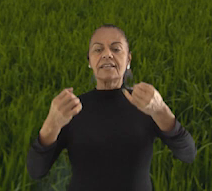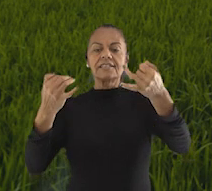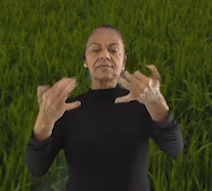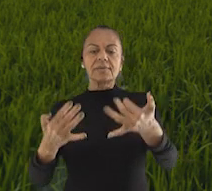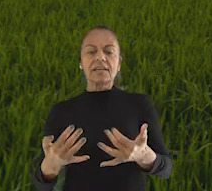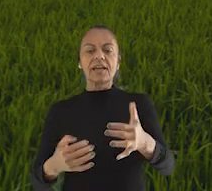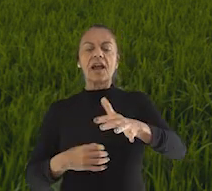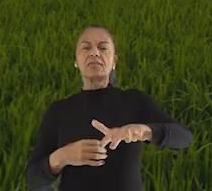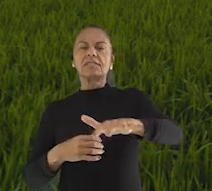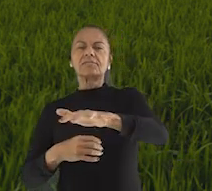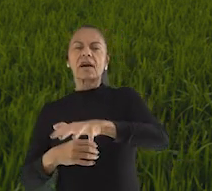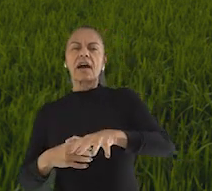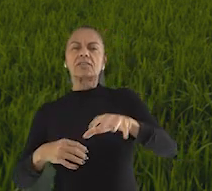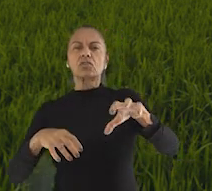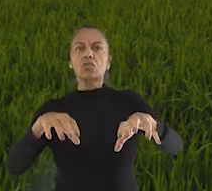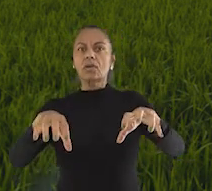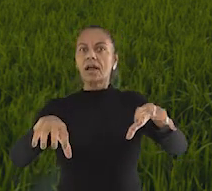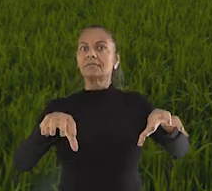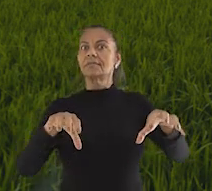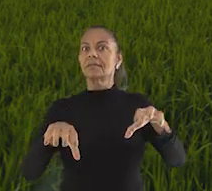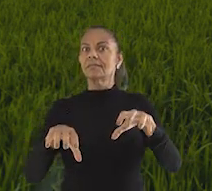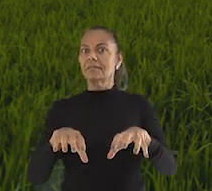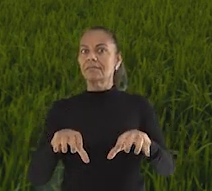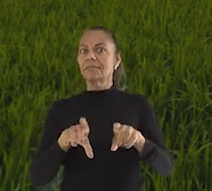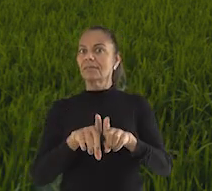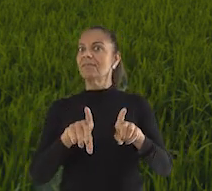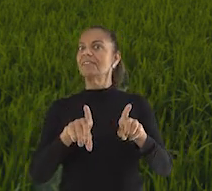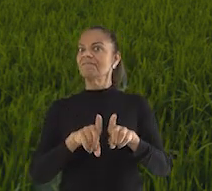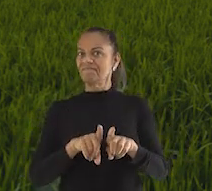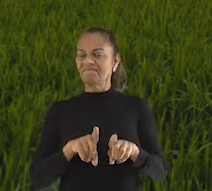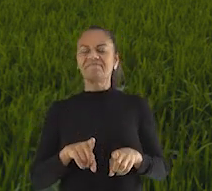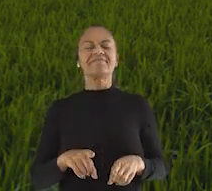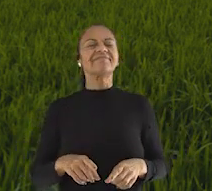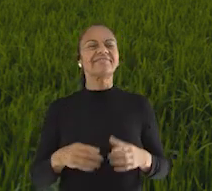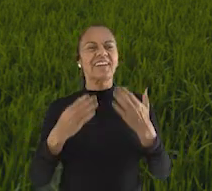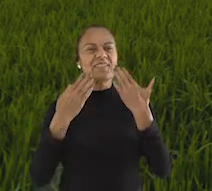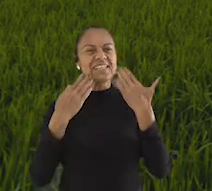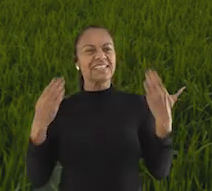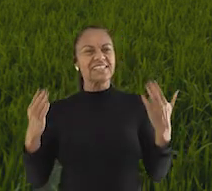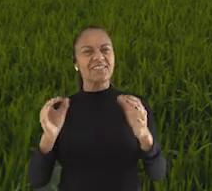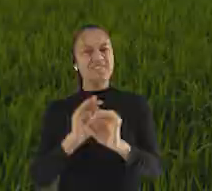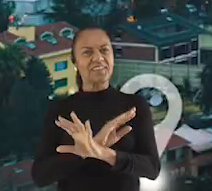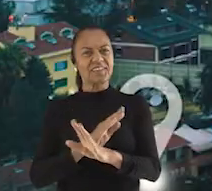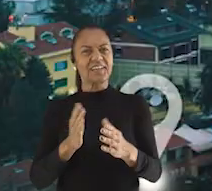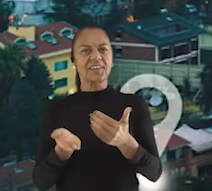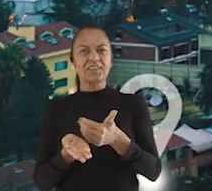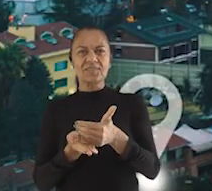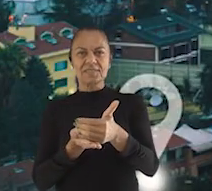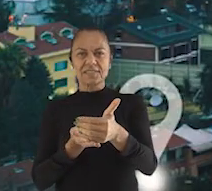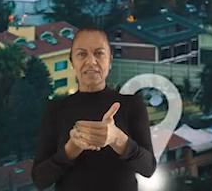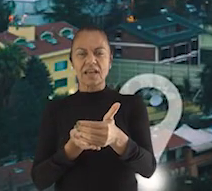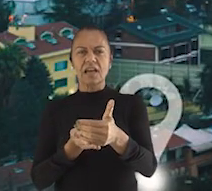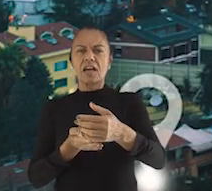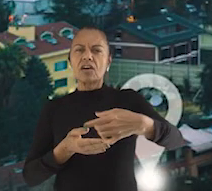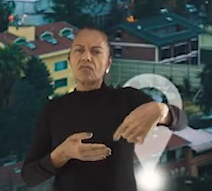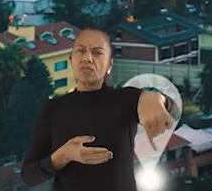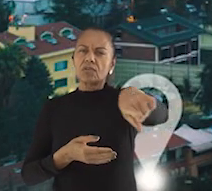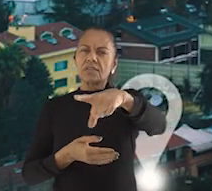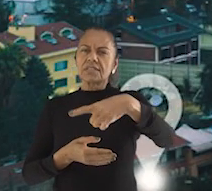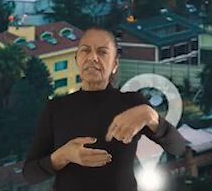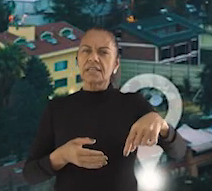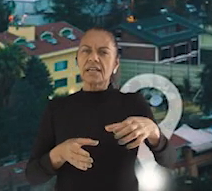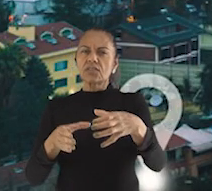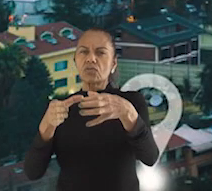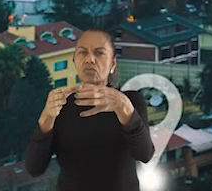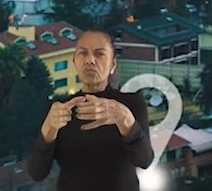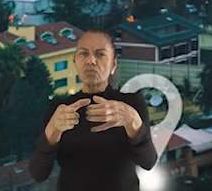localização no espaço. Informações passadas e apresentações feitas, vamos começar. Como você faz